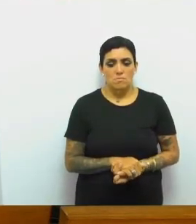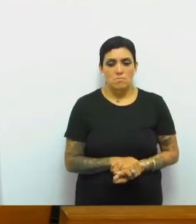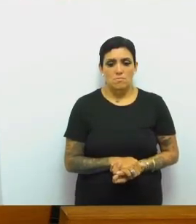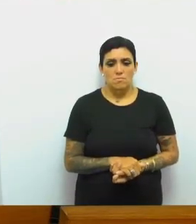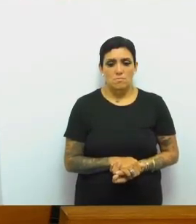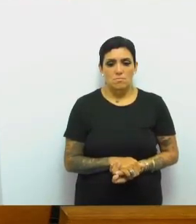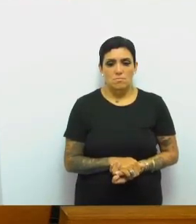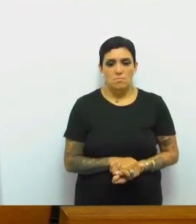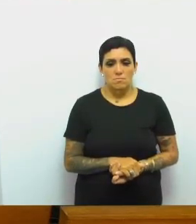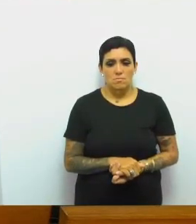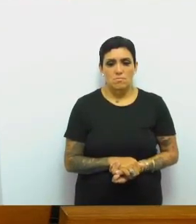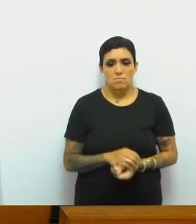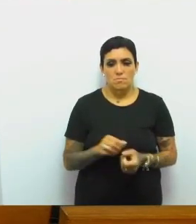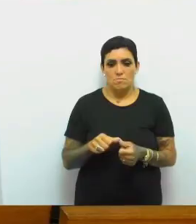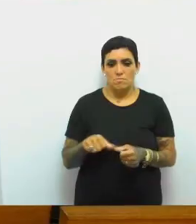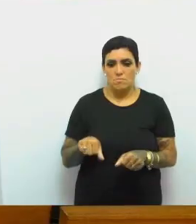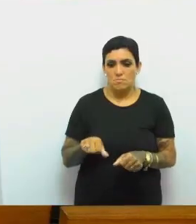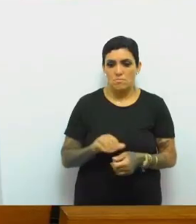Que fique